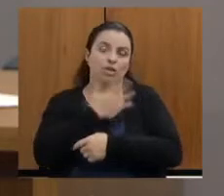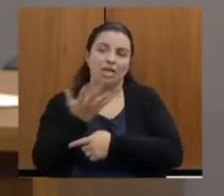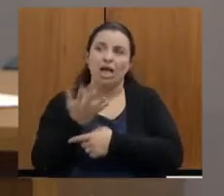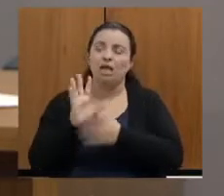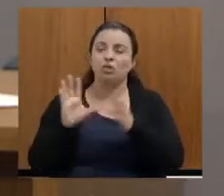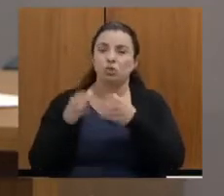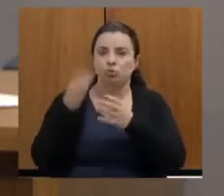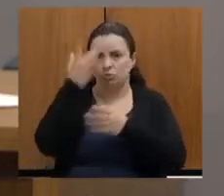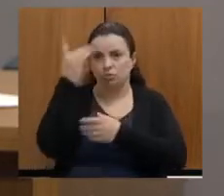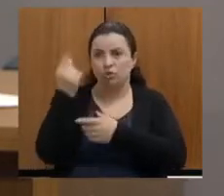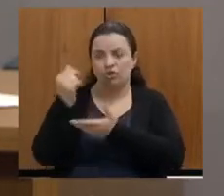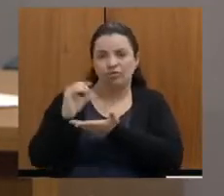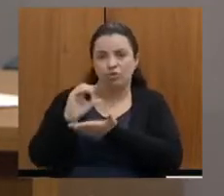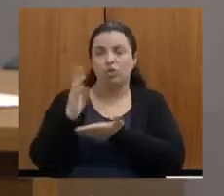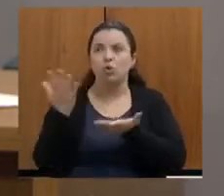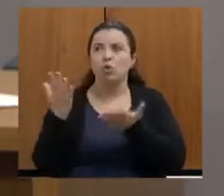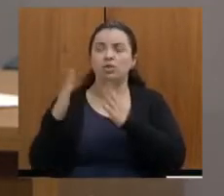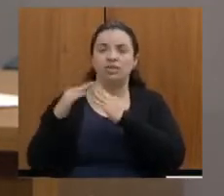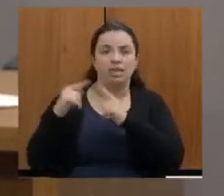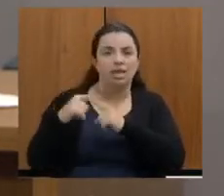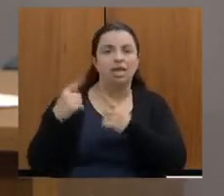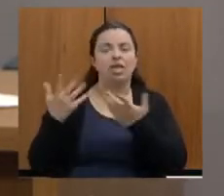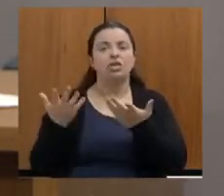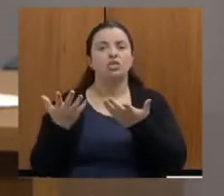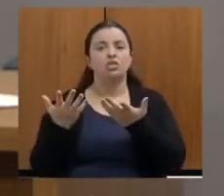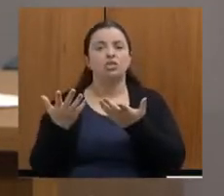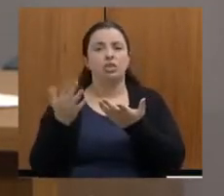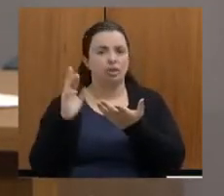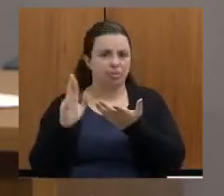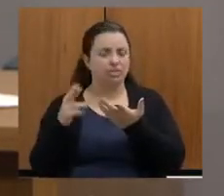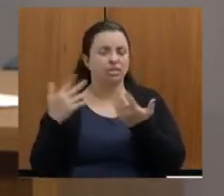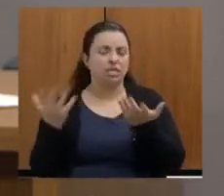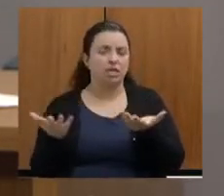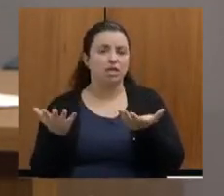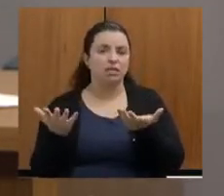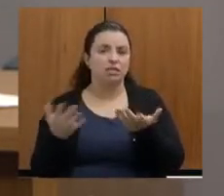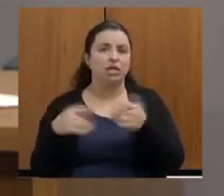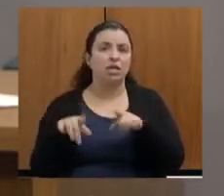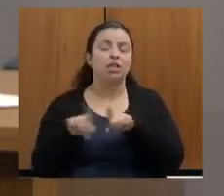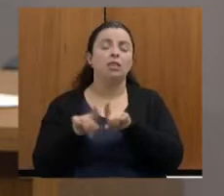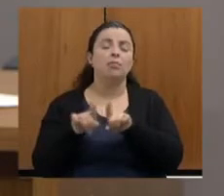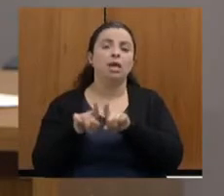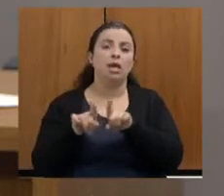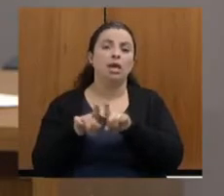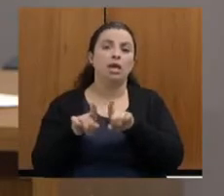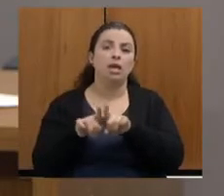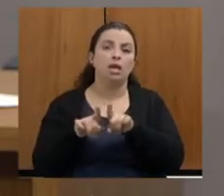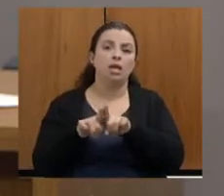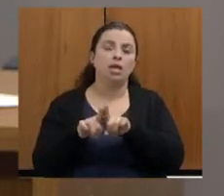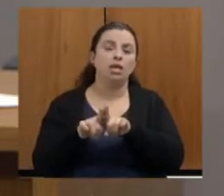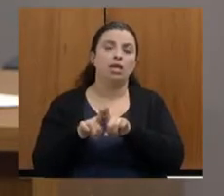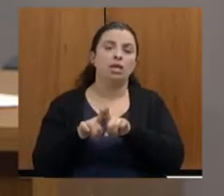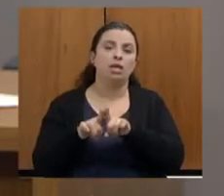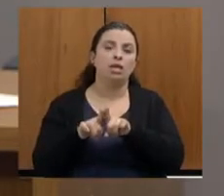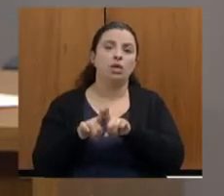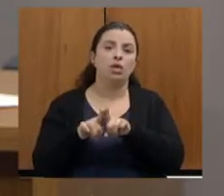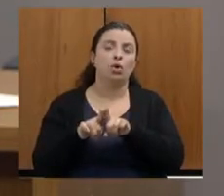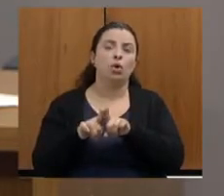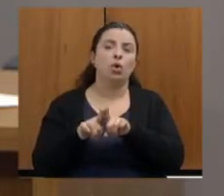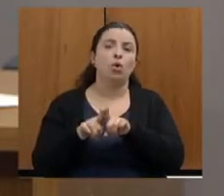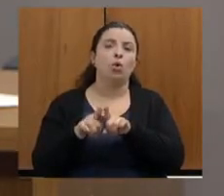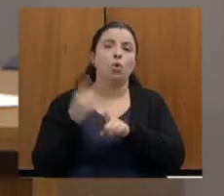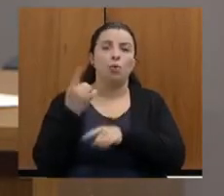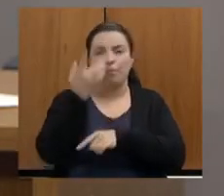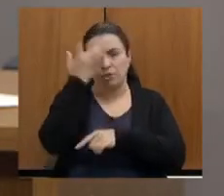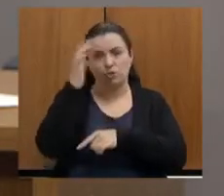investidores grupo da igreja é e até mesmo com a como a diretora que foi quem